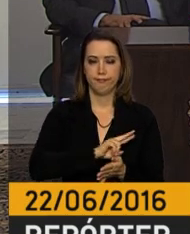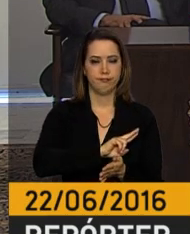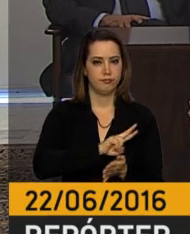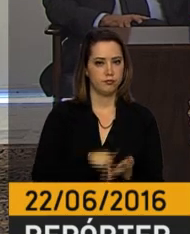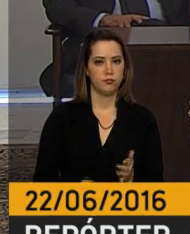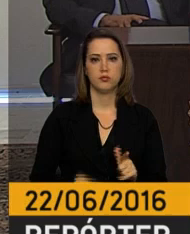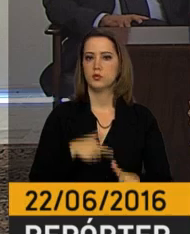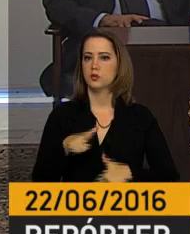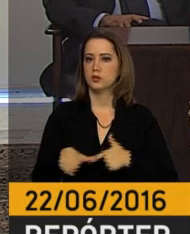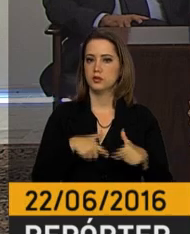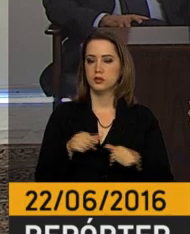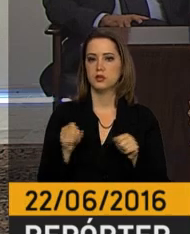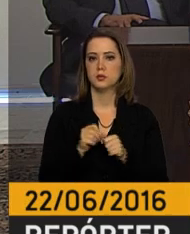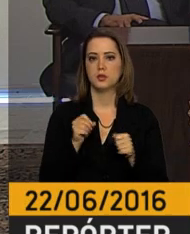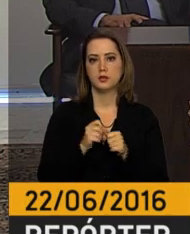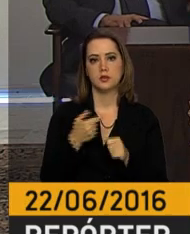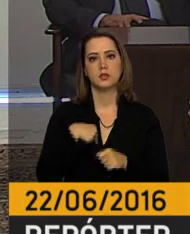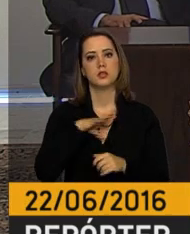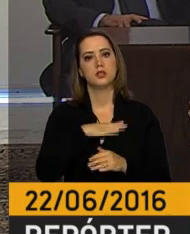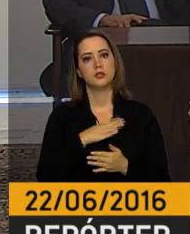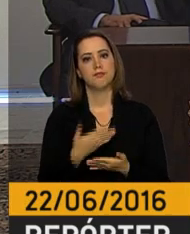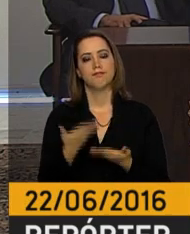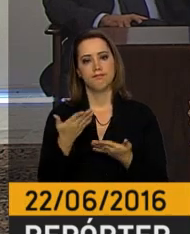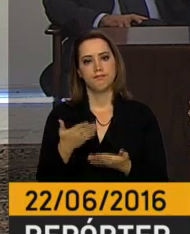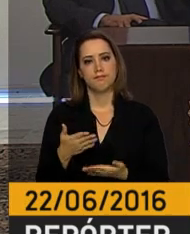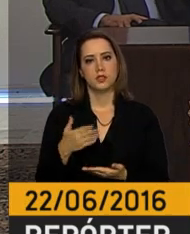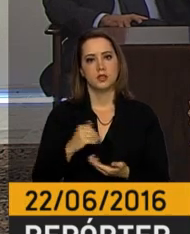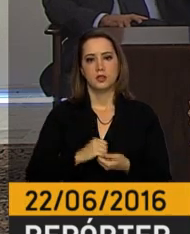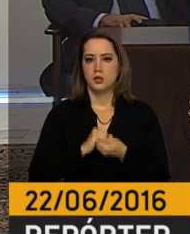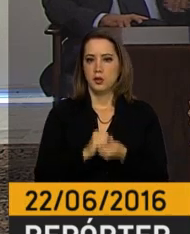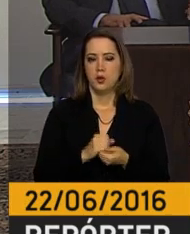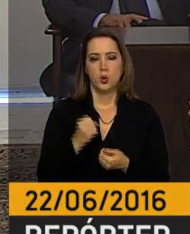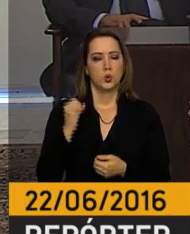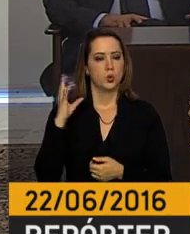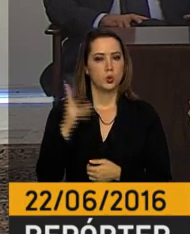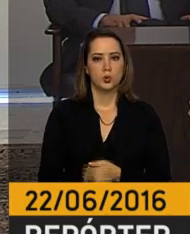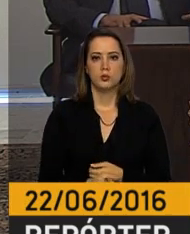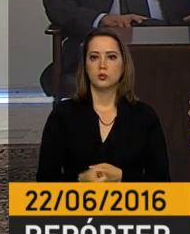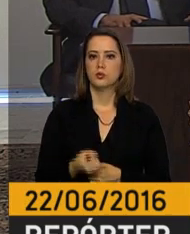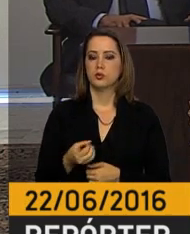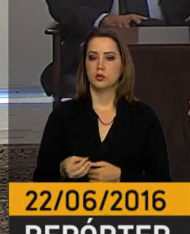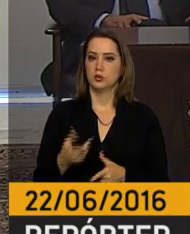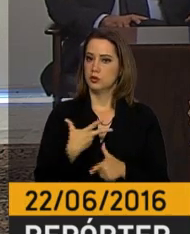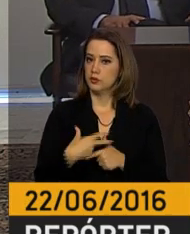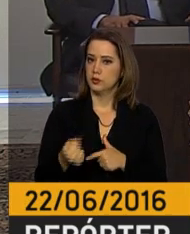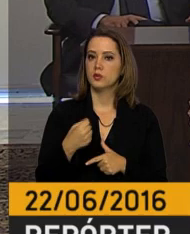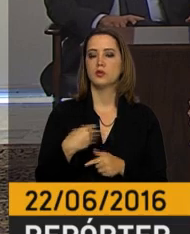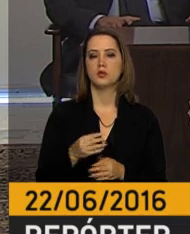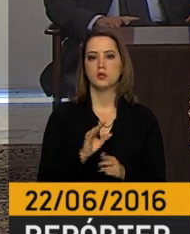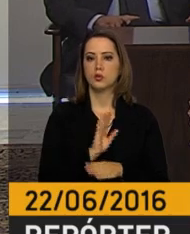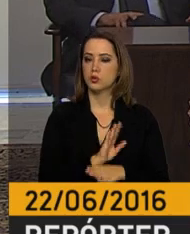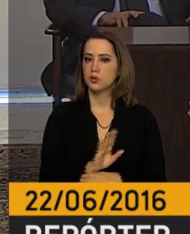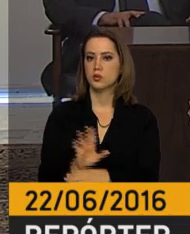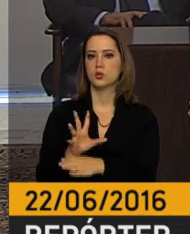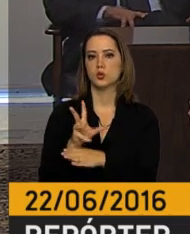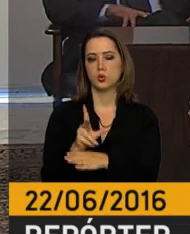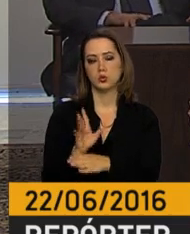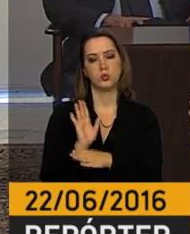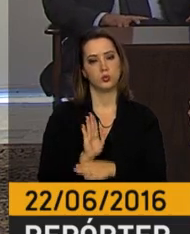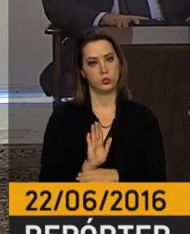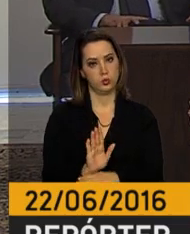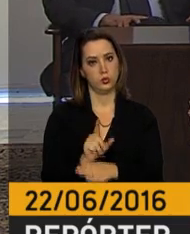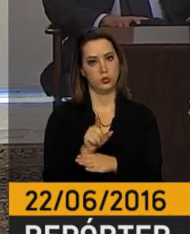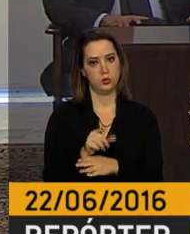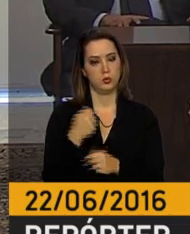fazer e eu só posso desejar ao Paulo todo sucesso e oferecer da minha parte do ministério todo apoio que se que